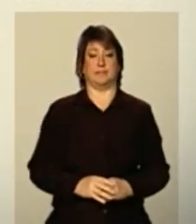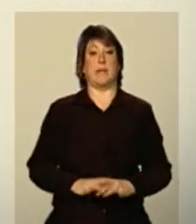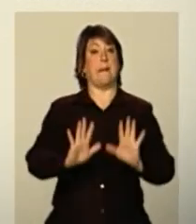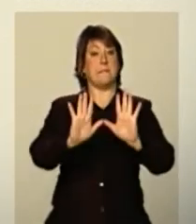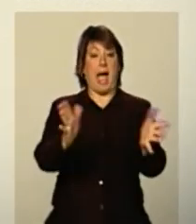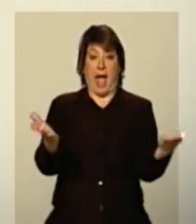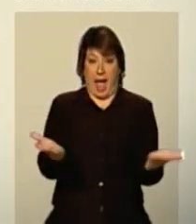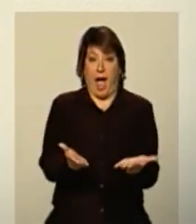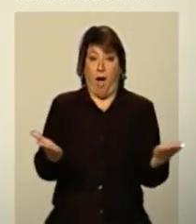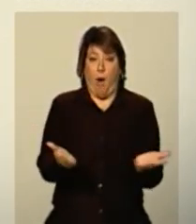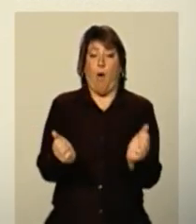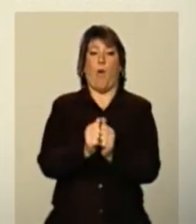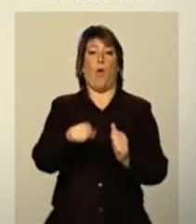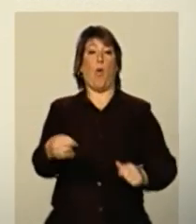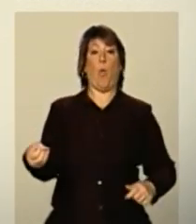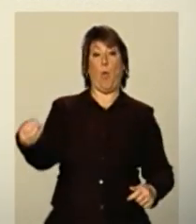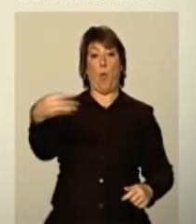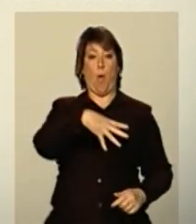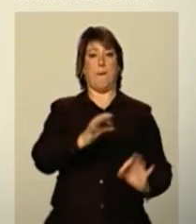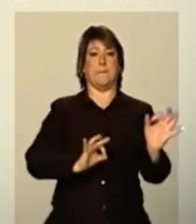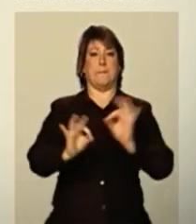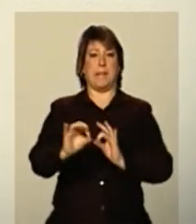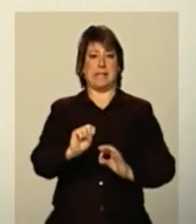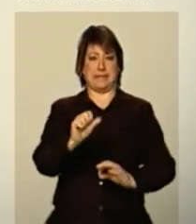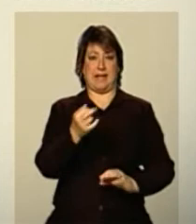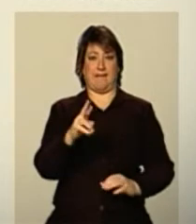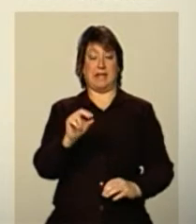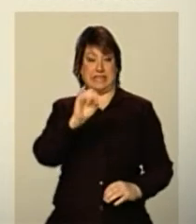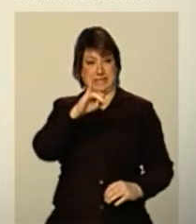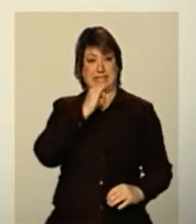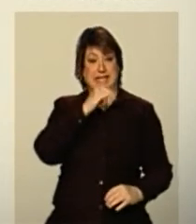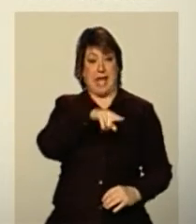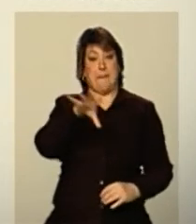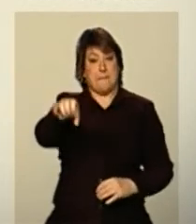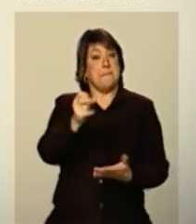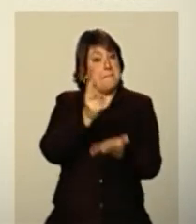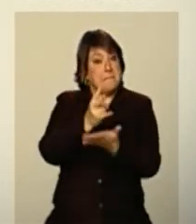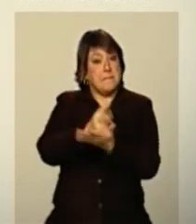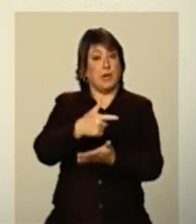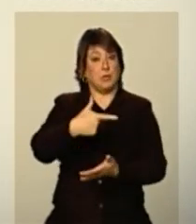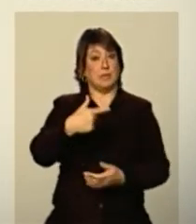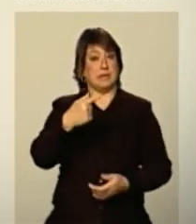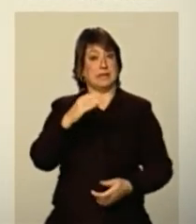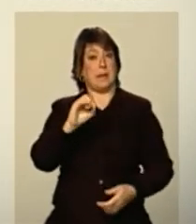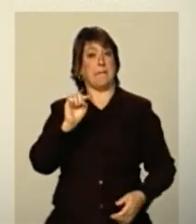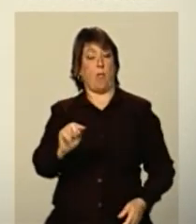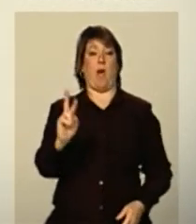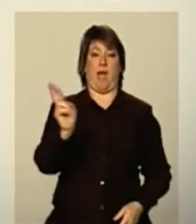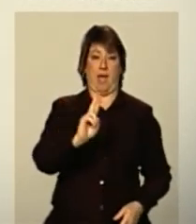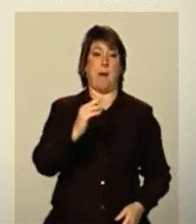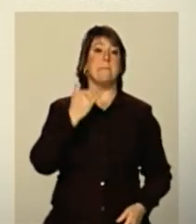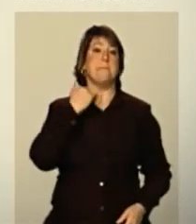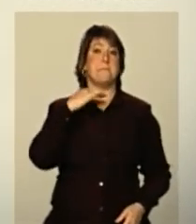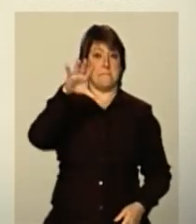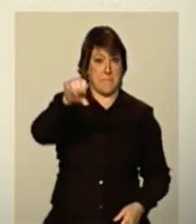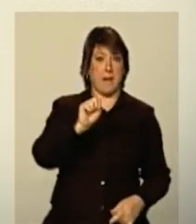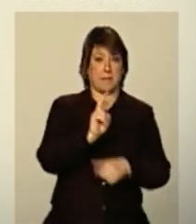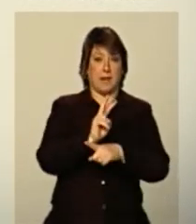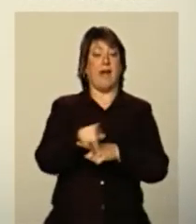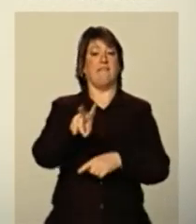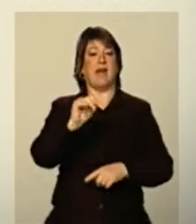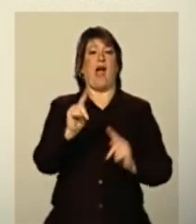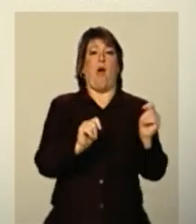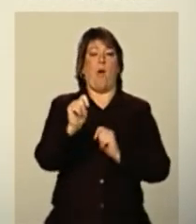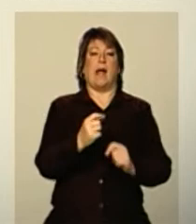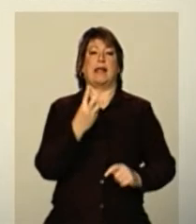Mas agora, com o novo Plano Safra, se ele pegar os mesmos R$ 270 mil no banco, ele vai